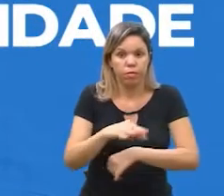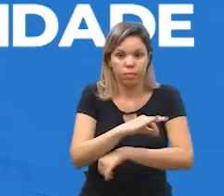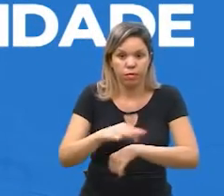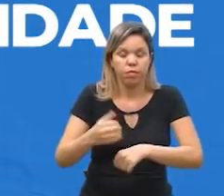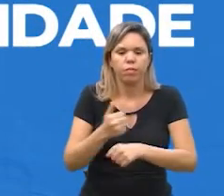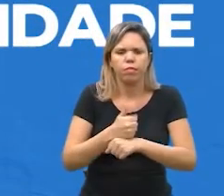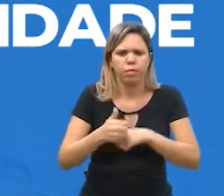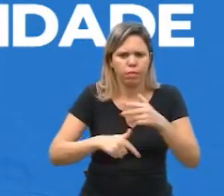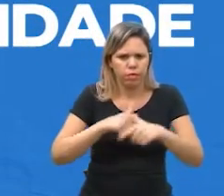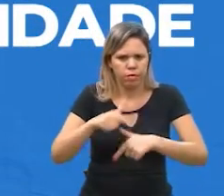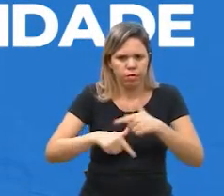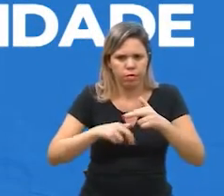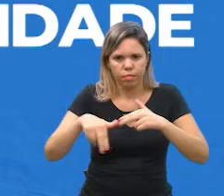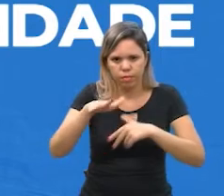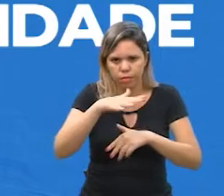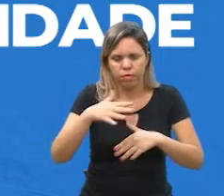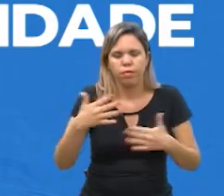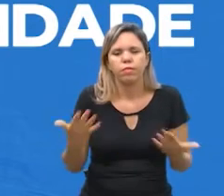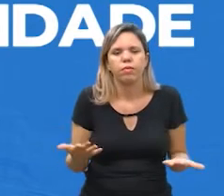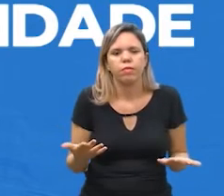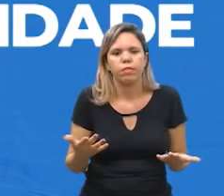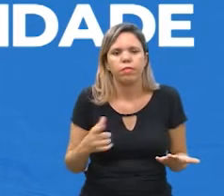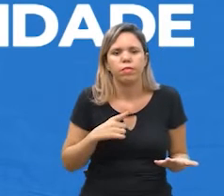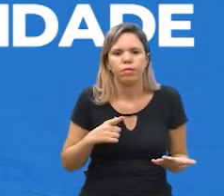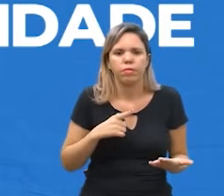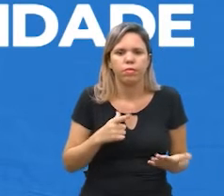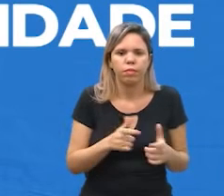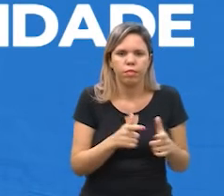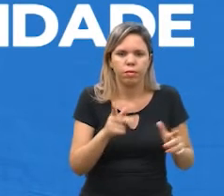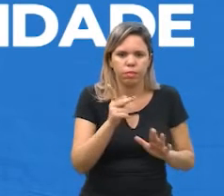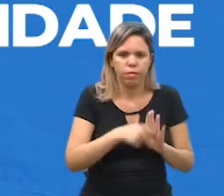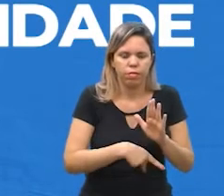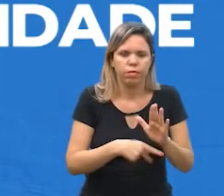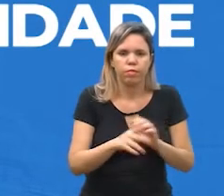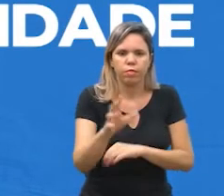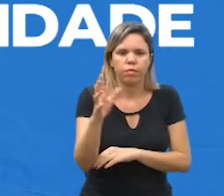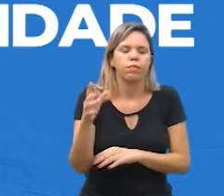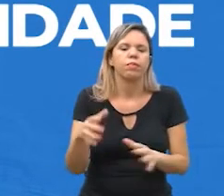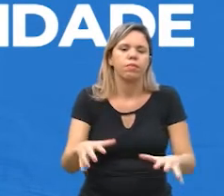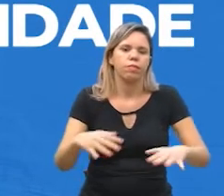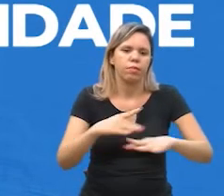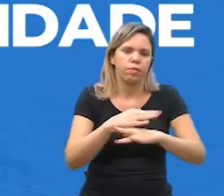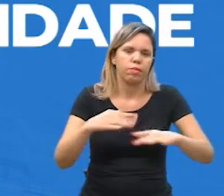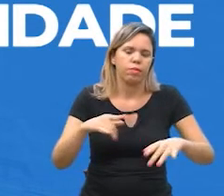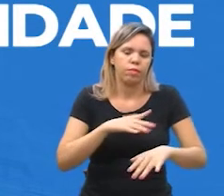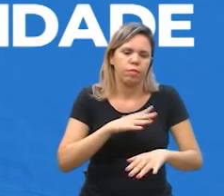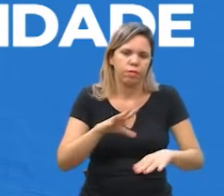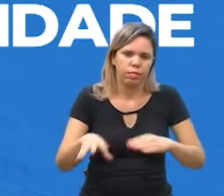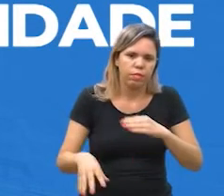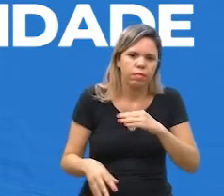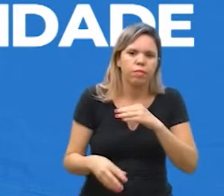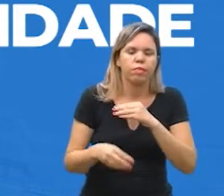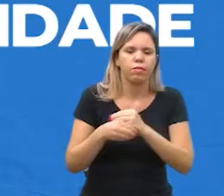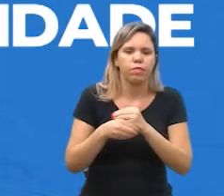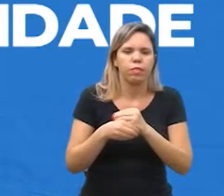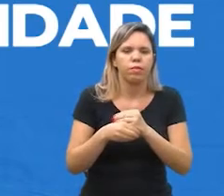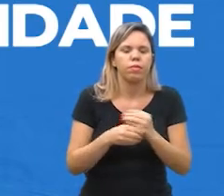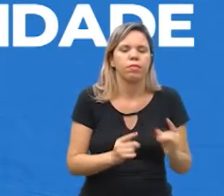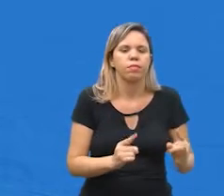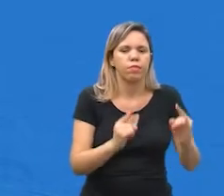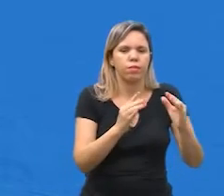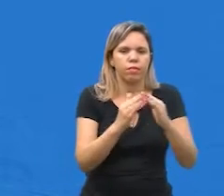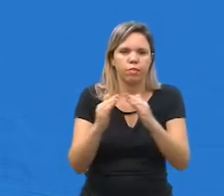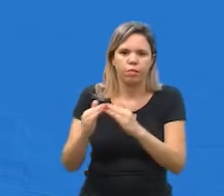pode atuar em diversas áreas, que vão desde o amplo projeto urbano de uma cidade, da implantação regional de